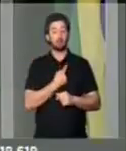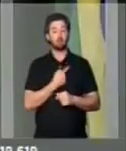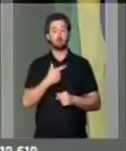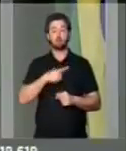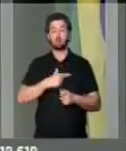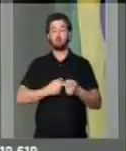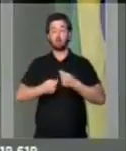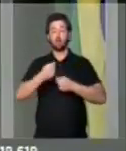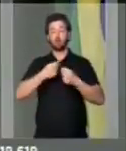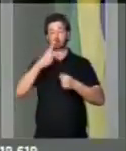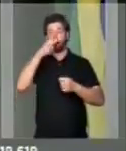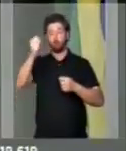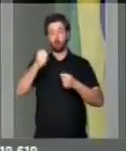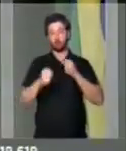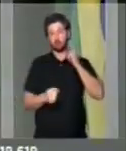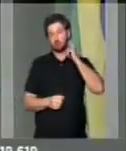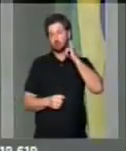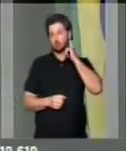uma economia forte.